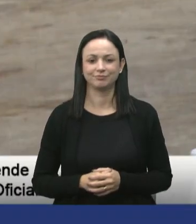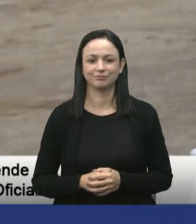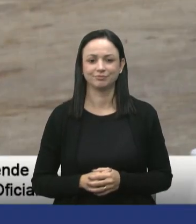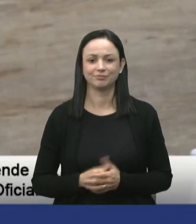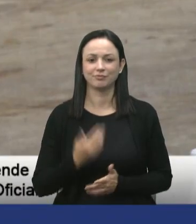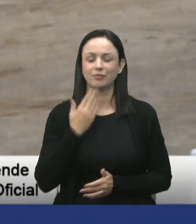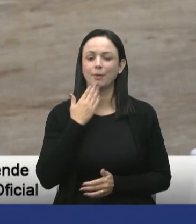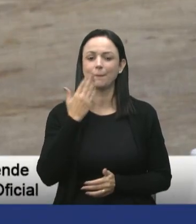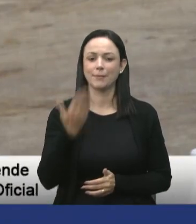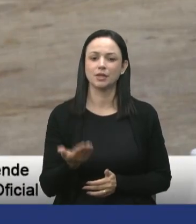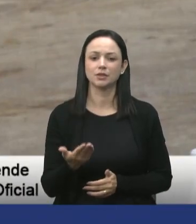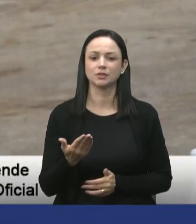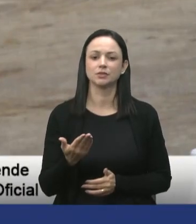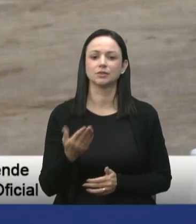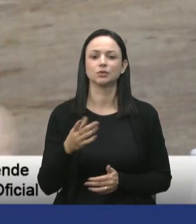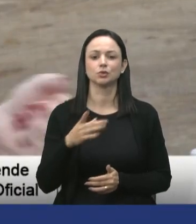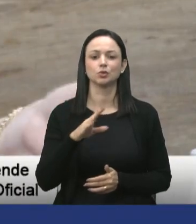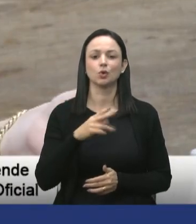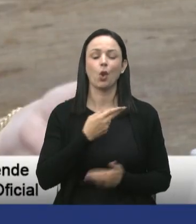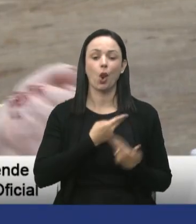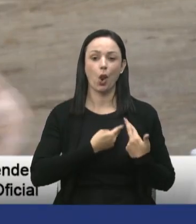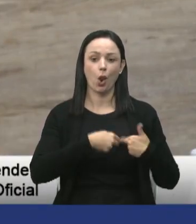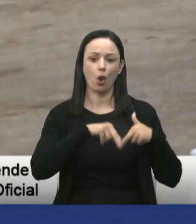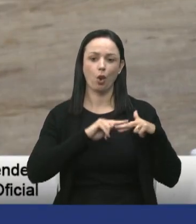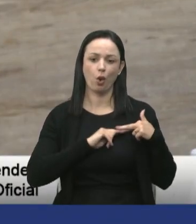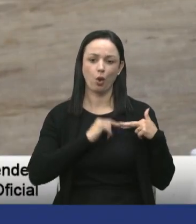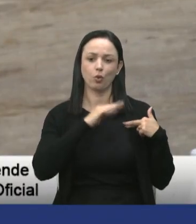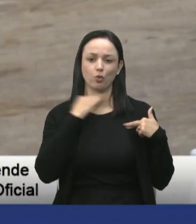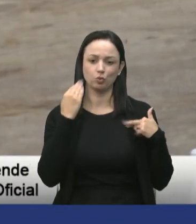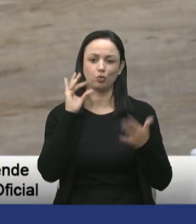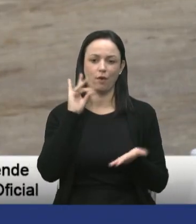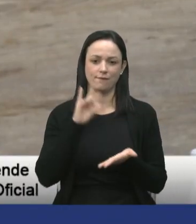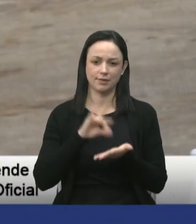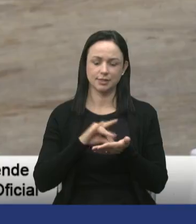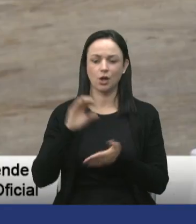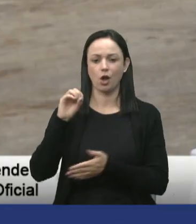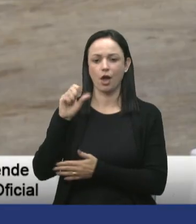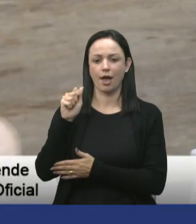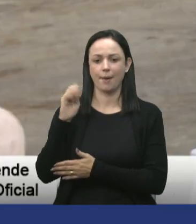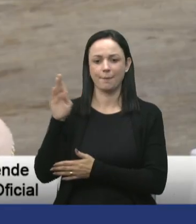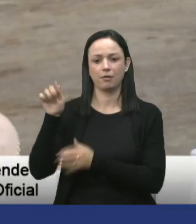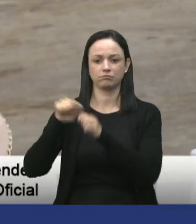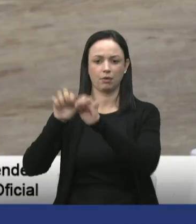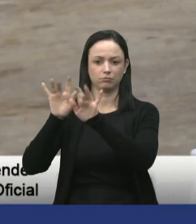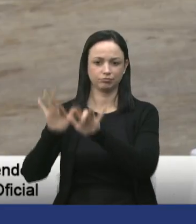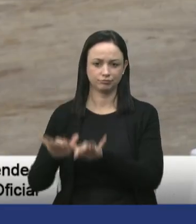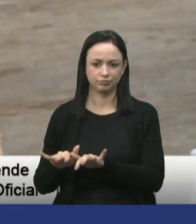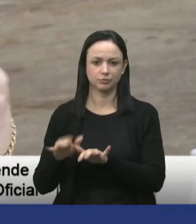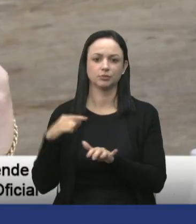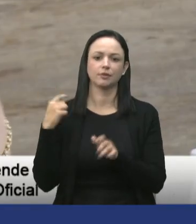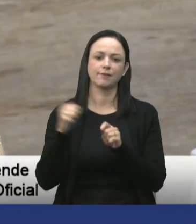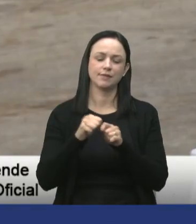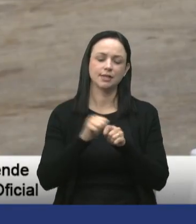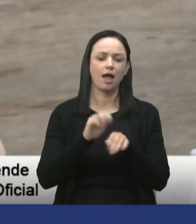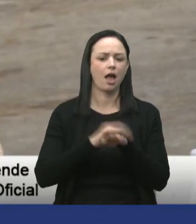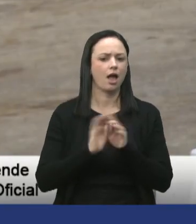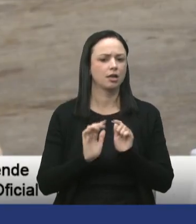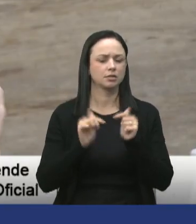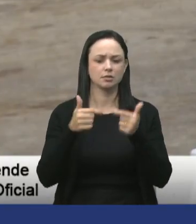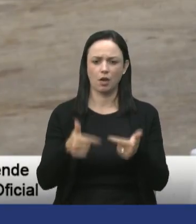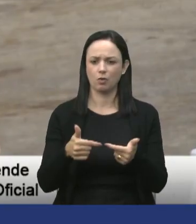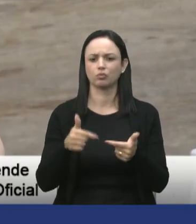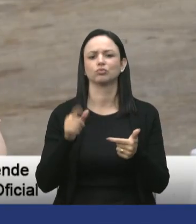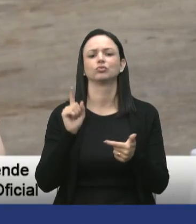pedido para decretar a luta oficial do município, inclusive, veio da OAB, redigido pelos meninos, e nós fizemos uma série de ações, entre